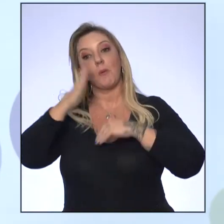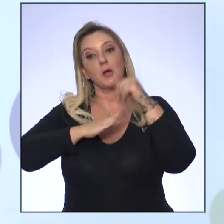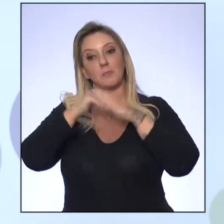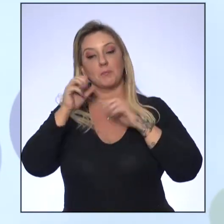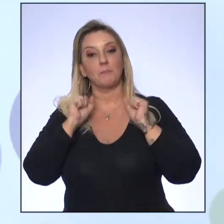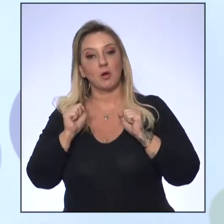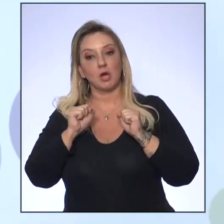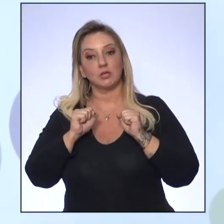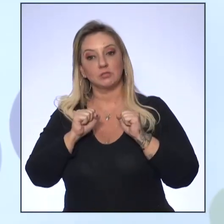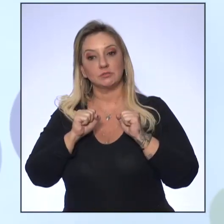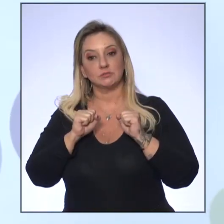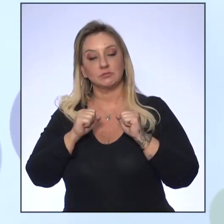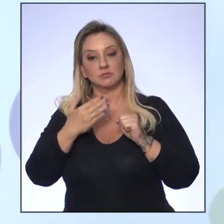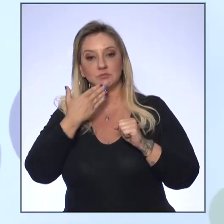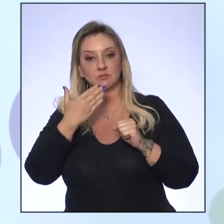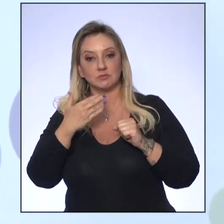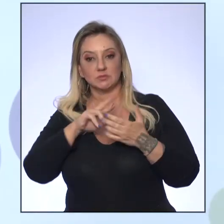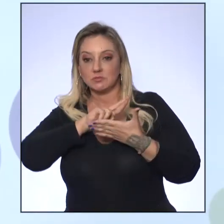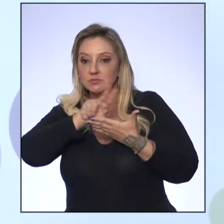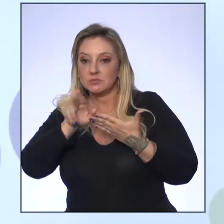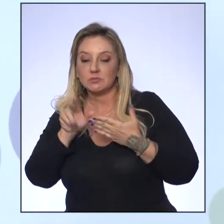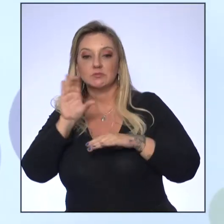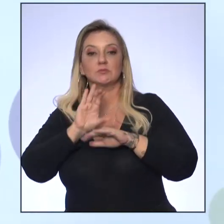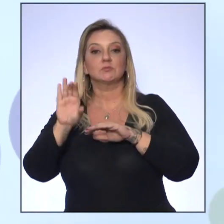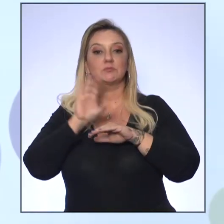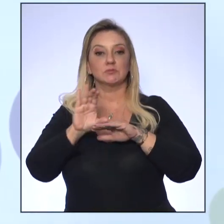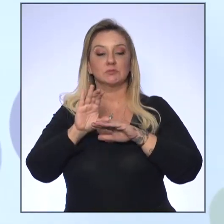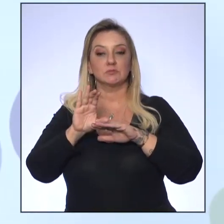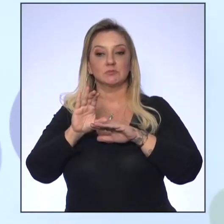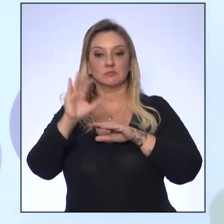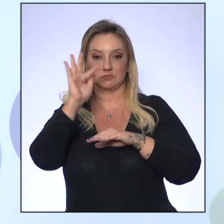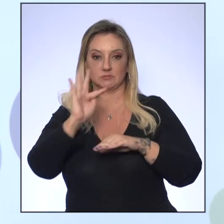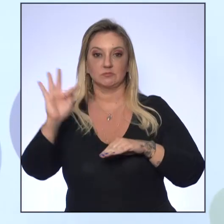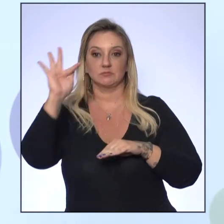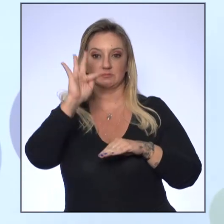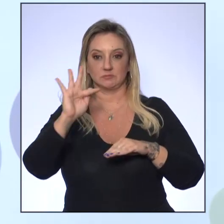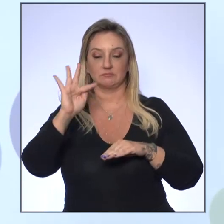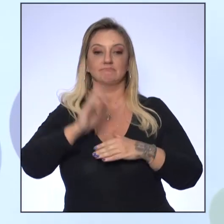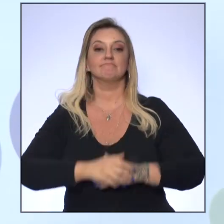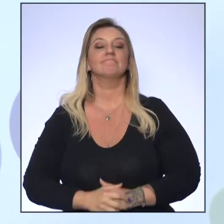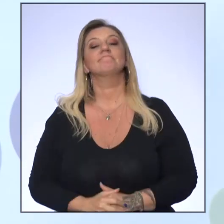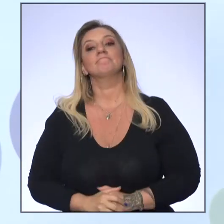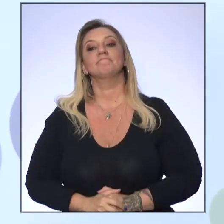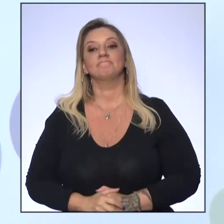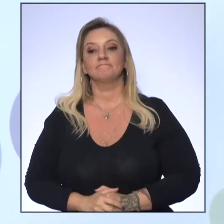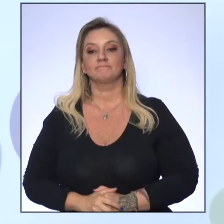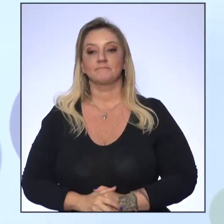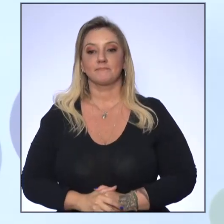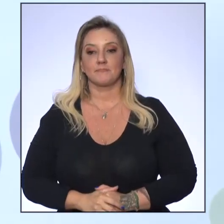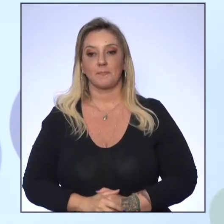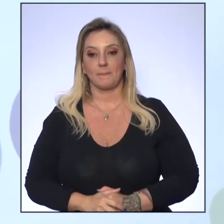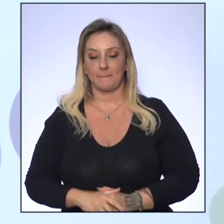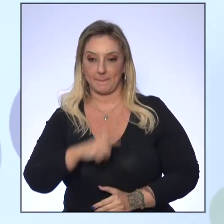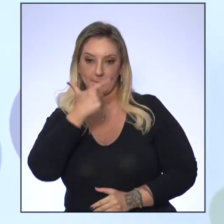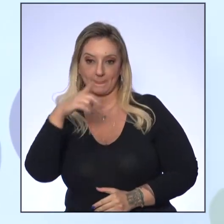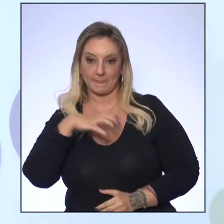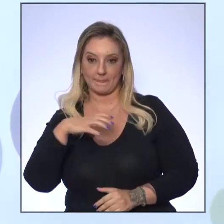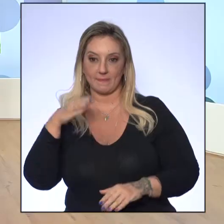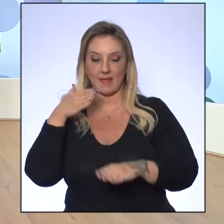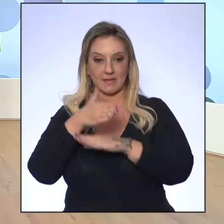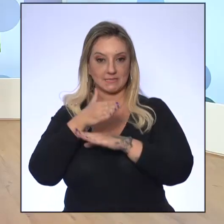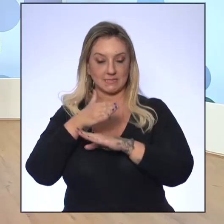ela pode ter como pré-requisitos diversos cursos de ensino superior, de graduação, por exemplo. Outras formas de